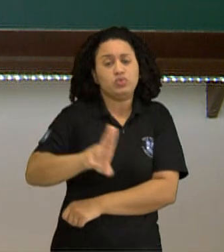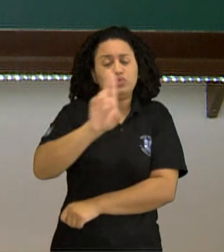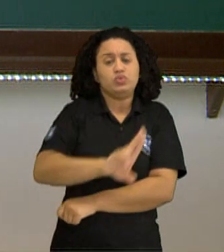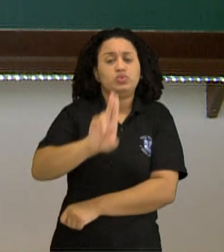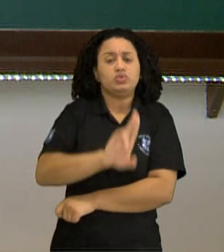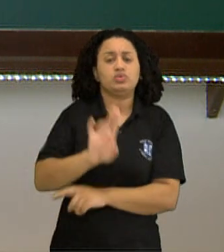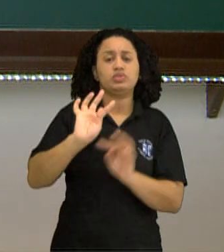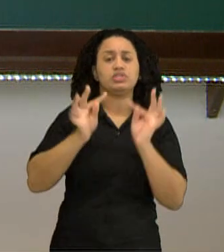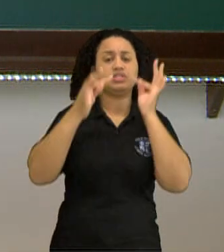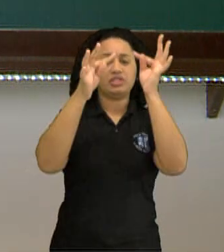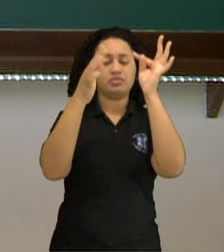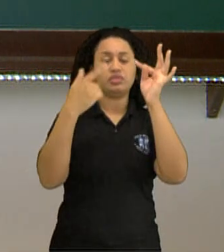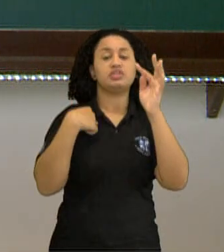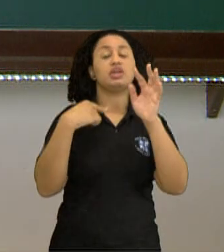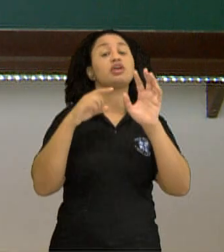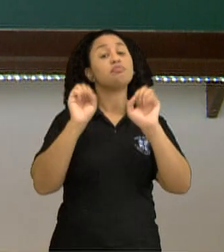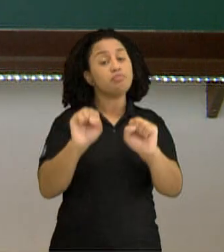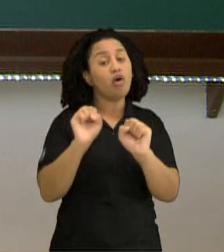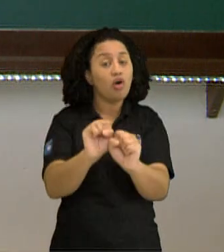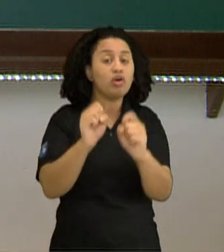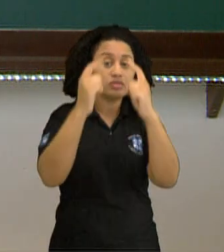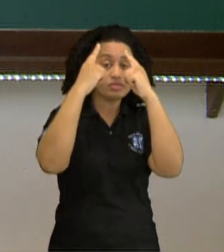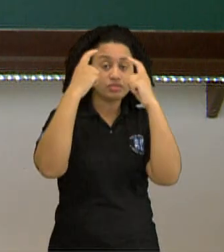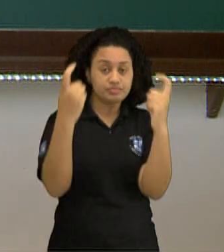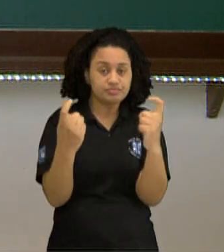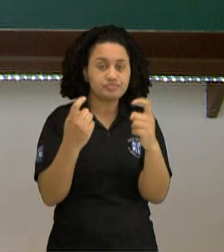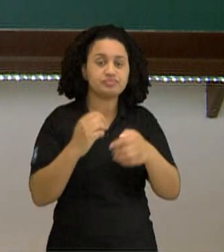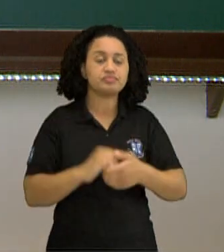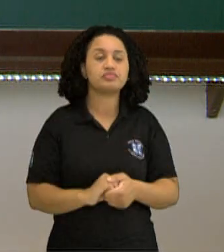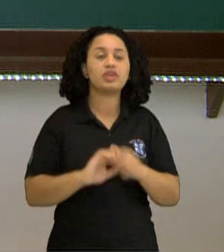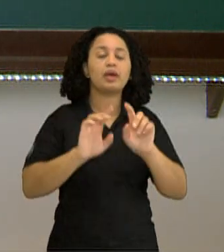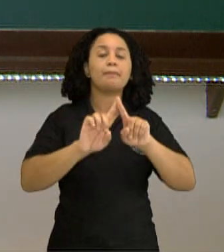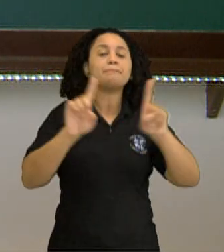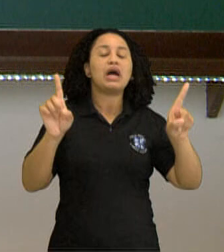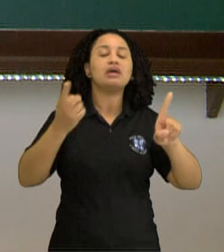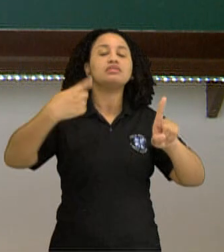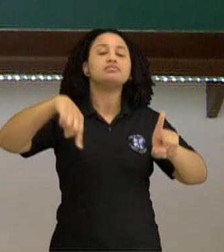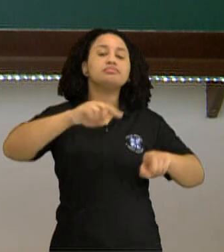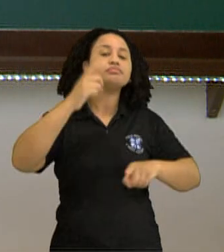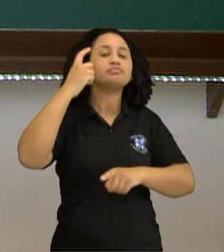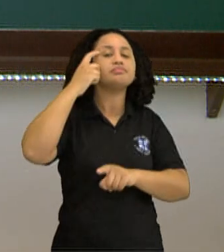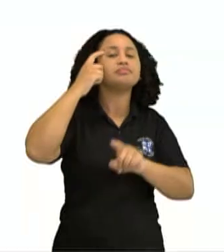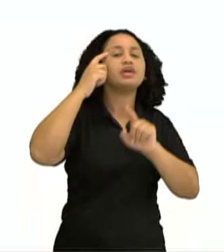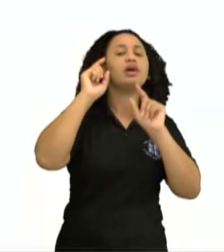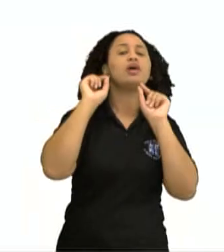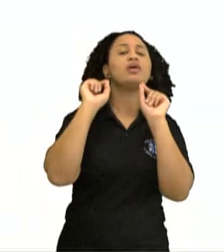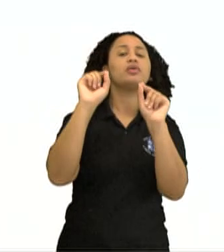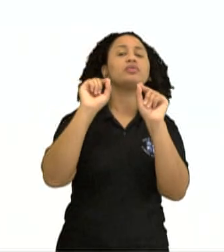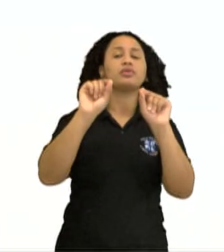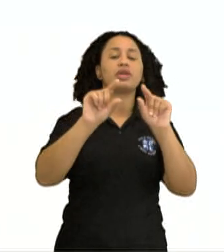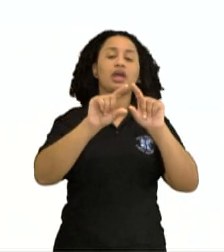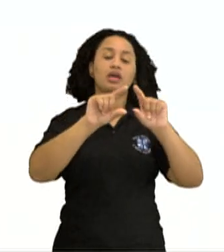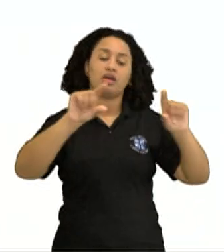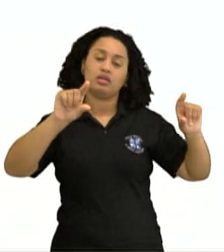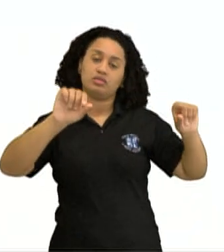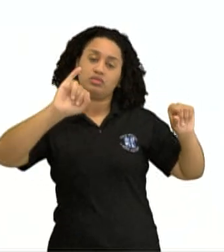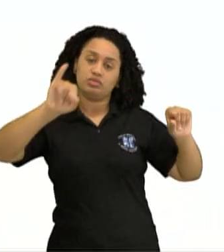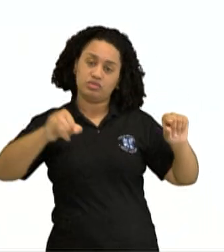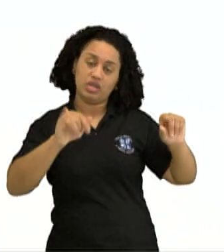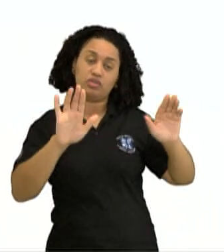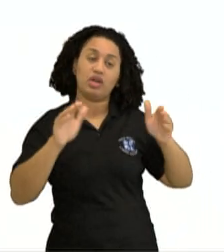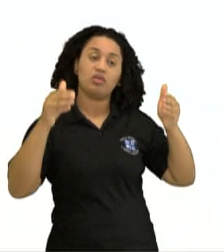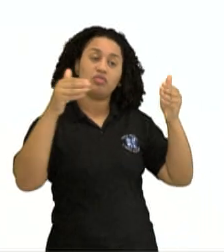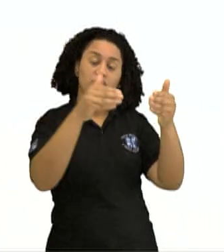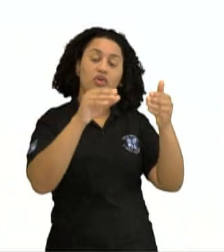que leva à agressividade. Mas, no entanto, nós temos que pensar o seguinte: o núcleo desse sujeito é o